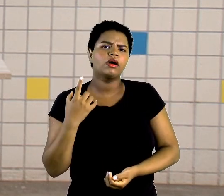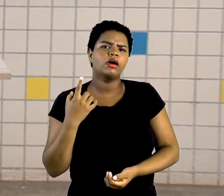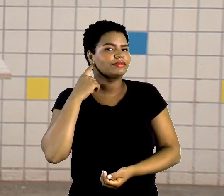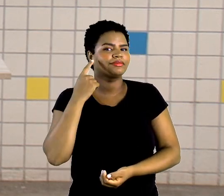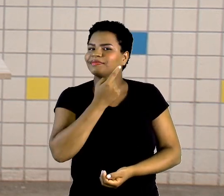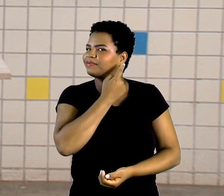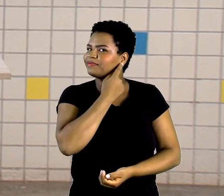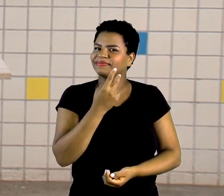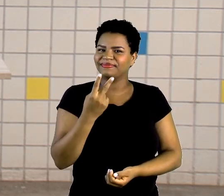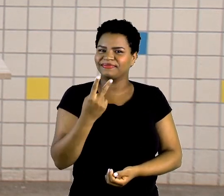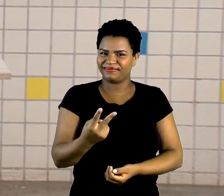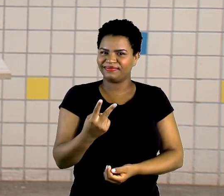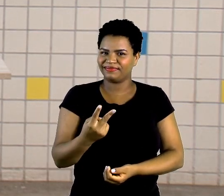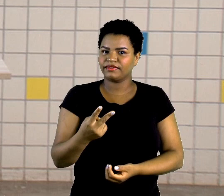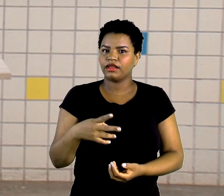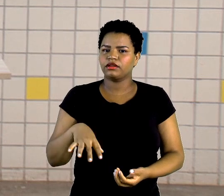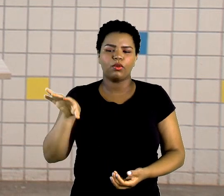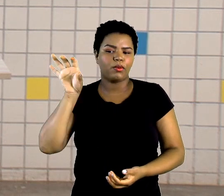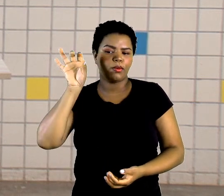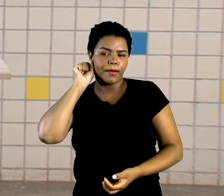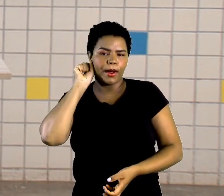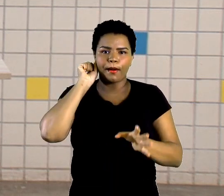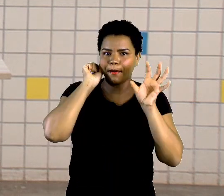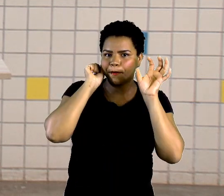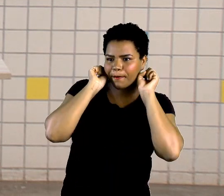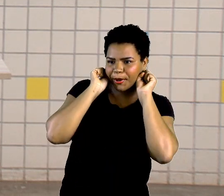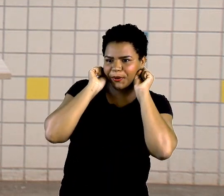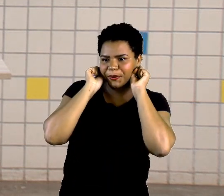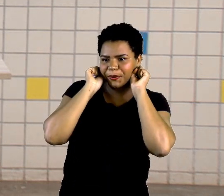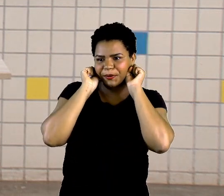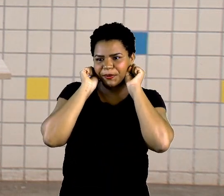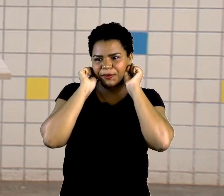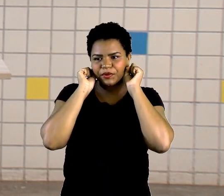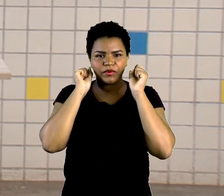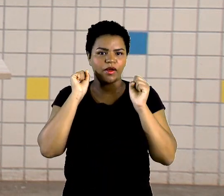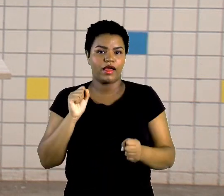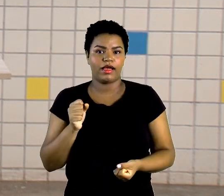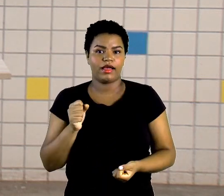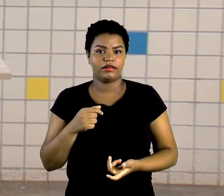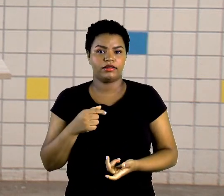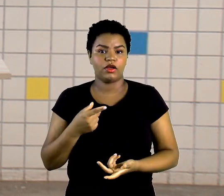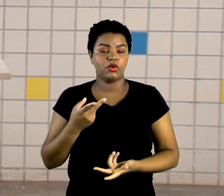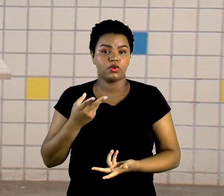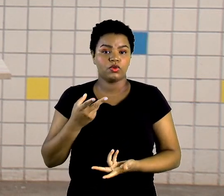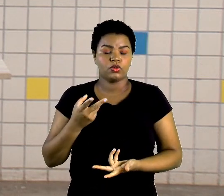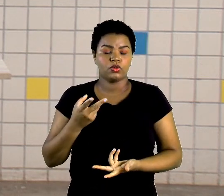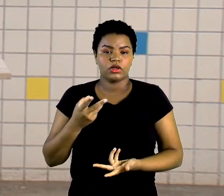elas são captadas. Entram, o ar e recebe